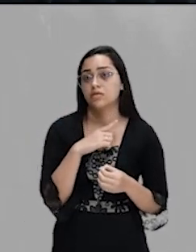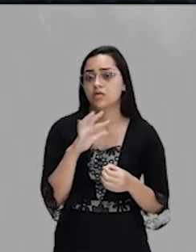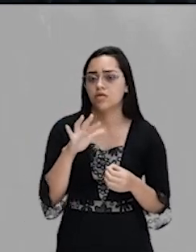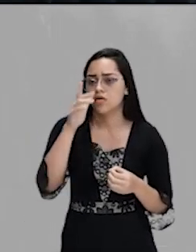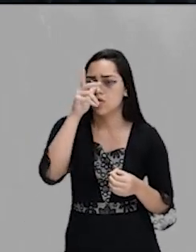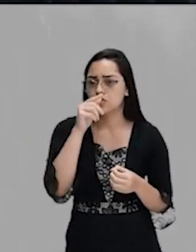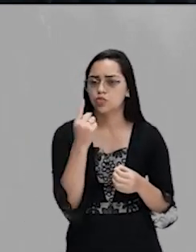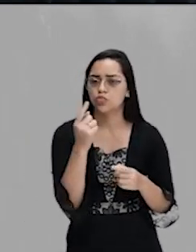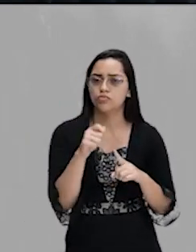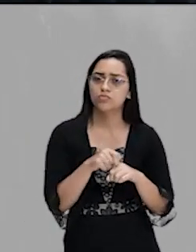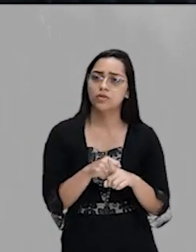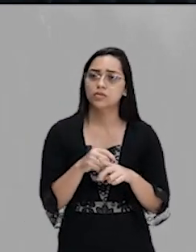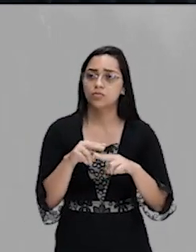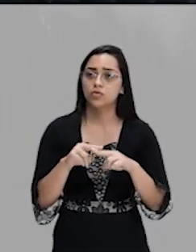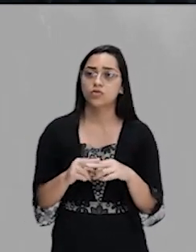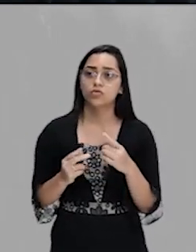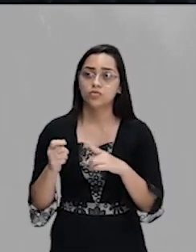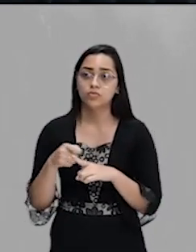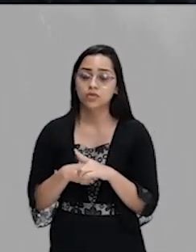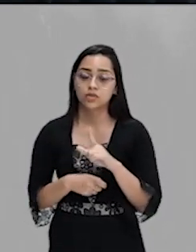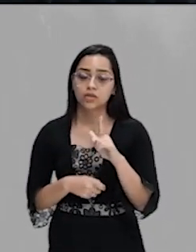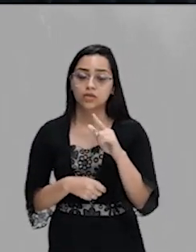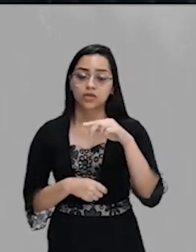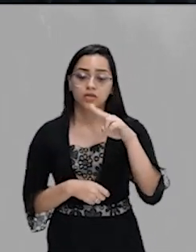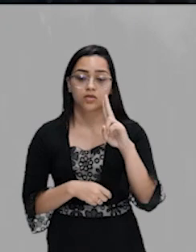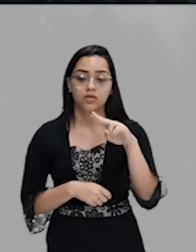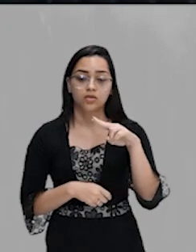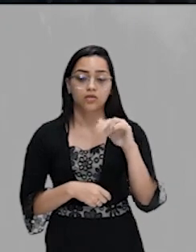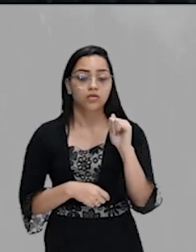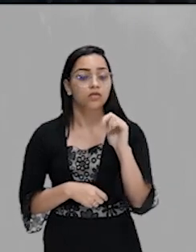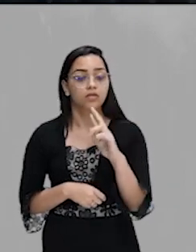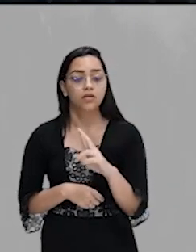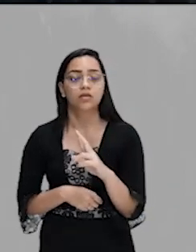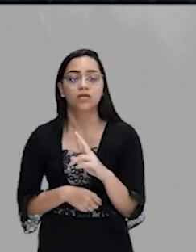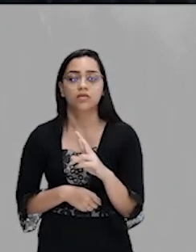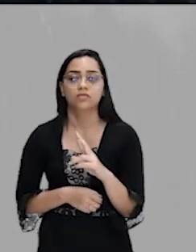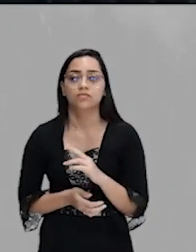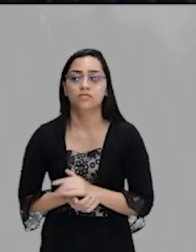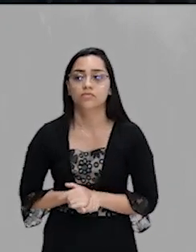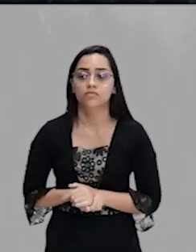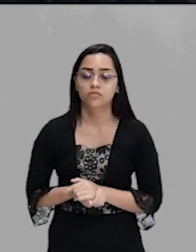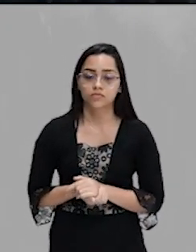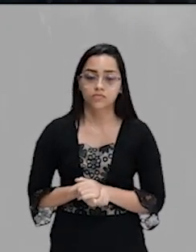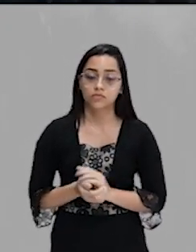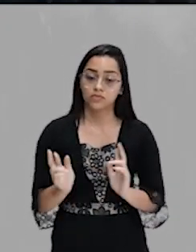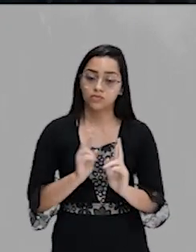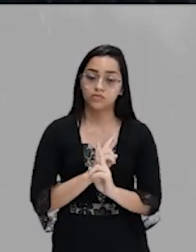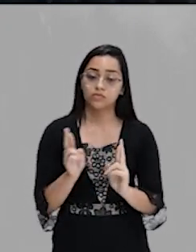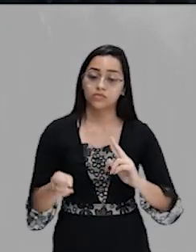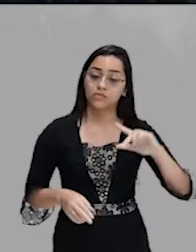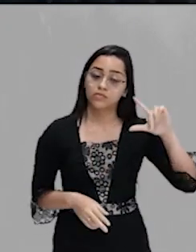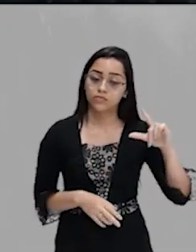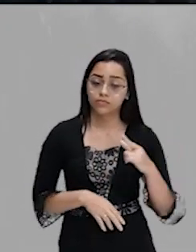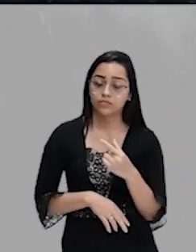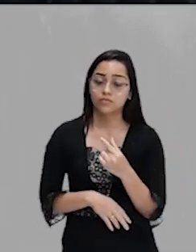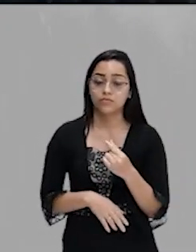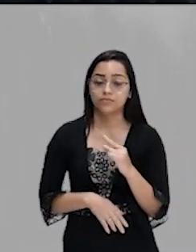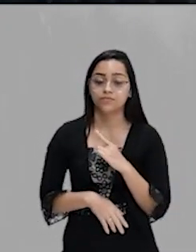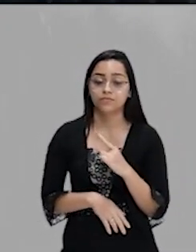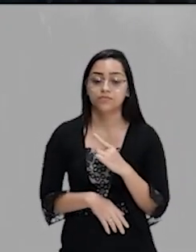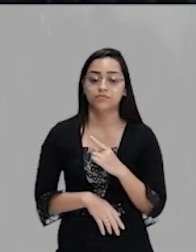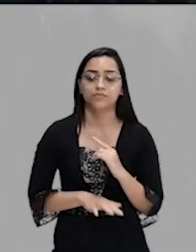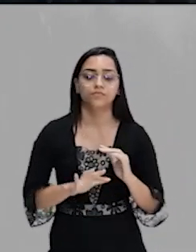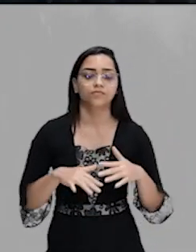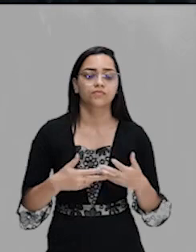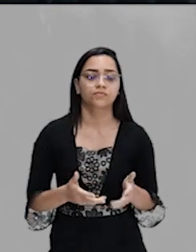Quase um mês. Então, é por isso que um mês ela é lunar, tá ok? O mês é em relação à Lua, tá ok? Então, a sequência